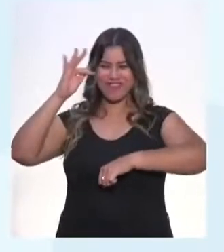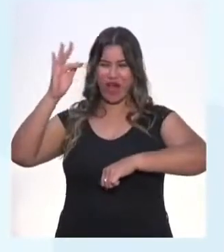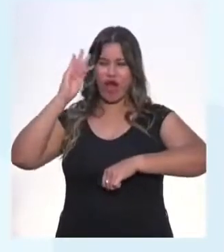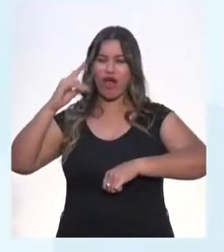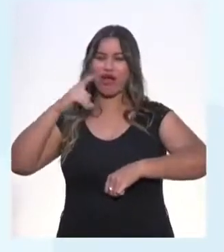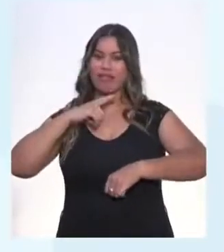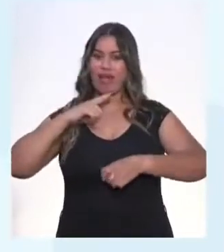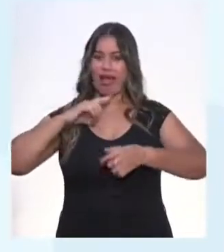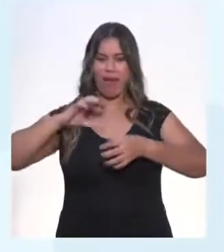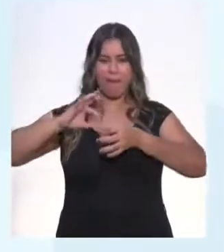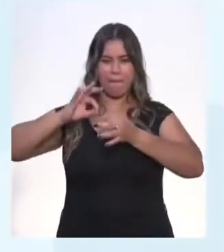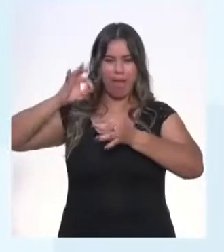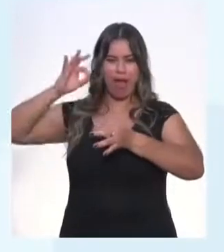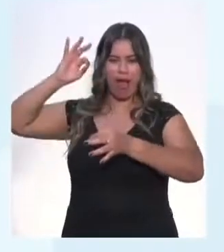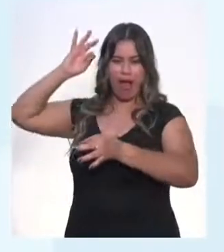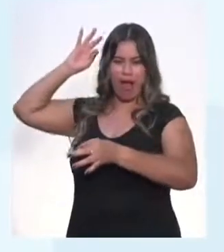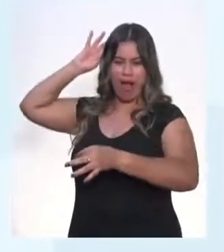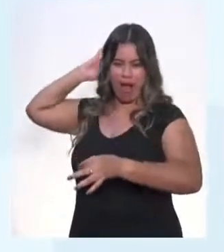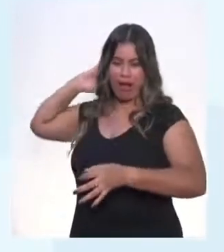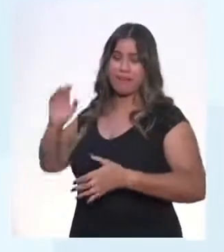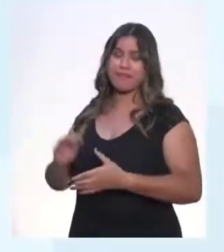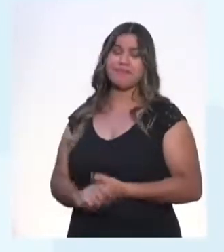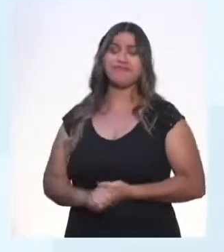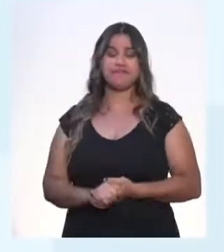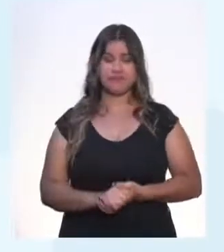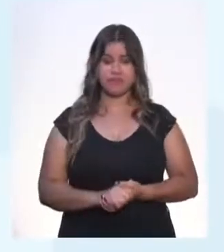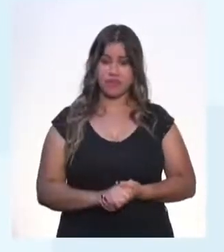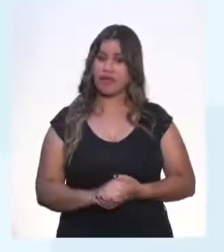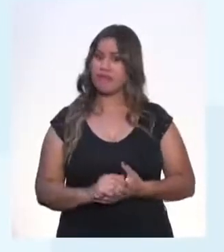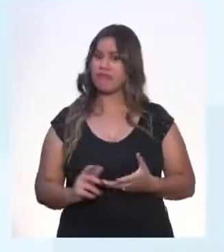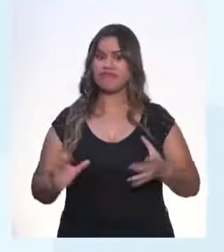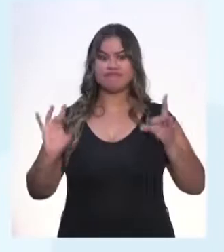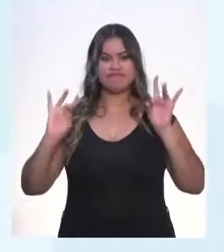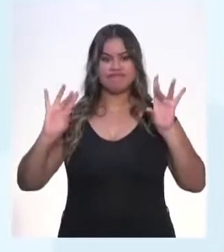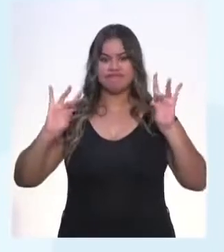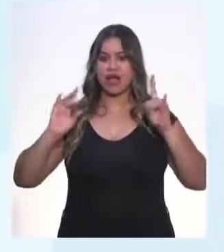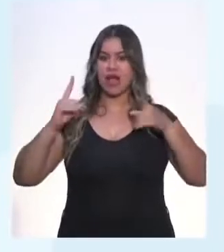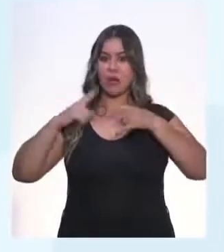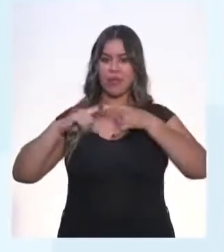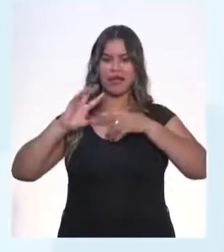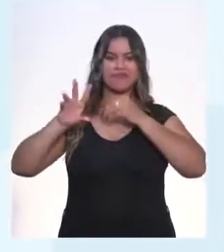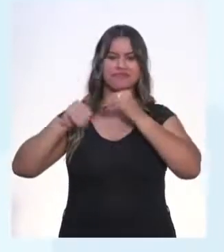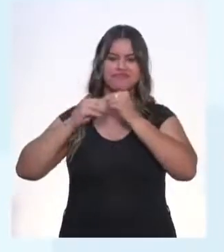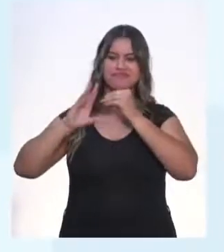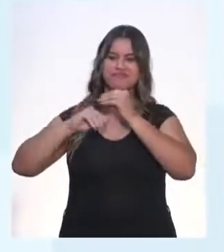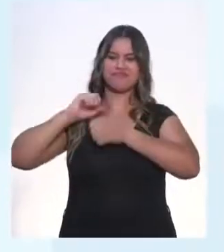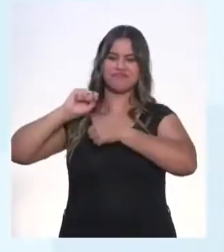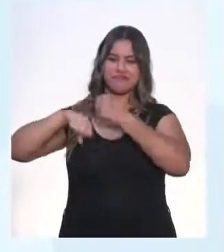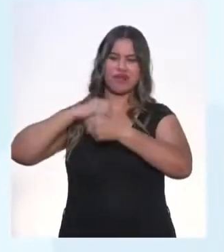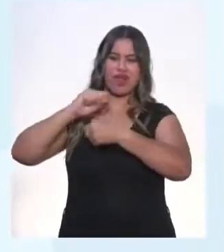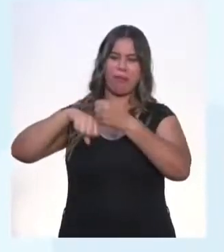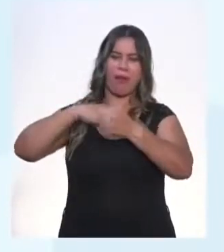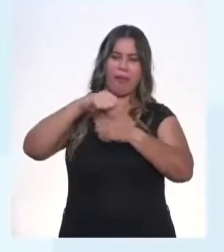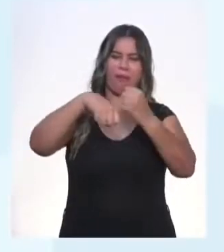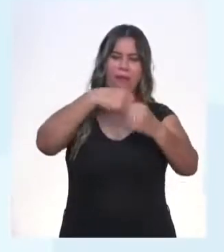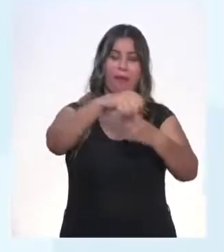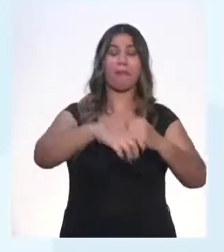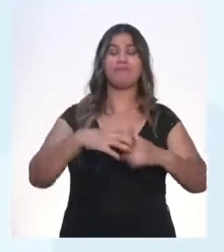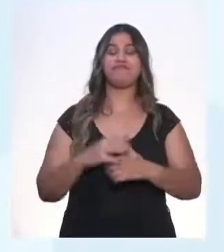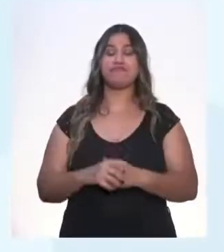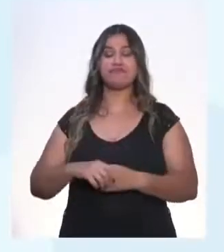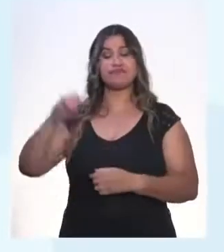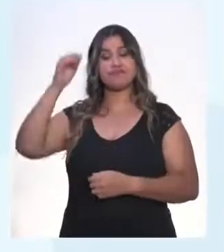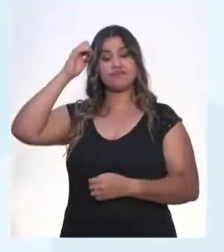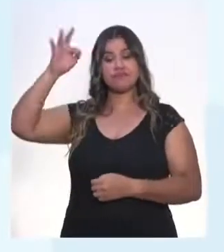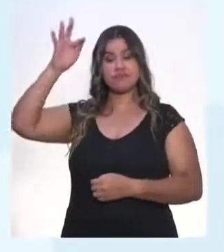bastante extensa, né? É rica, porque se acumulou tanto ao longo do tempo, né? E a filosofia